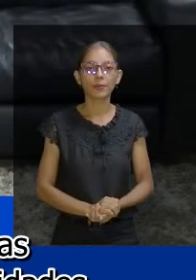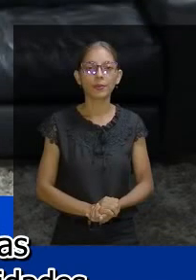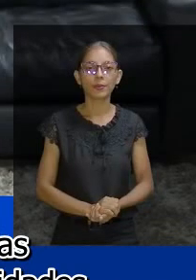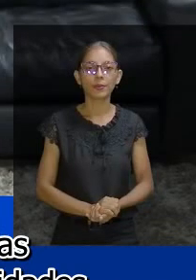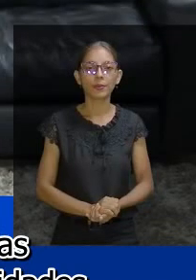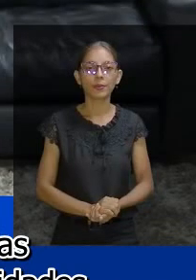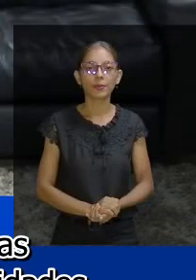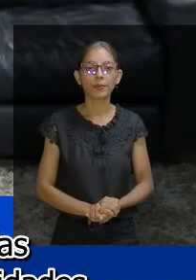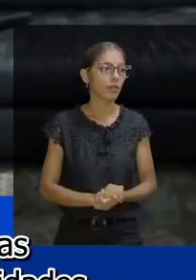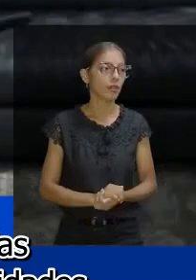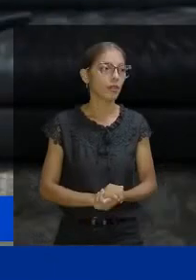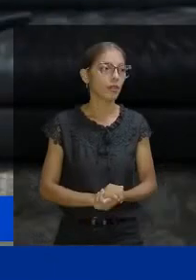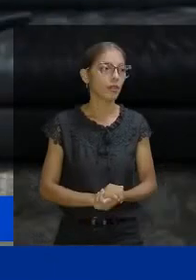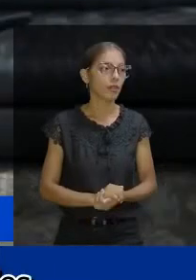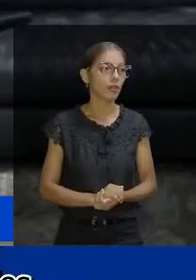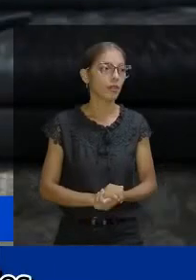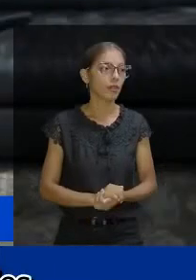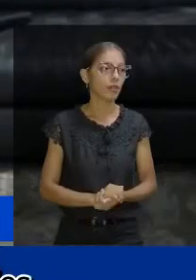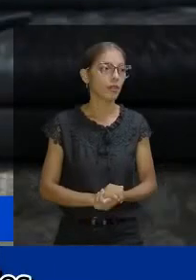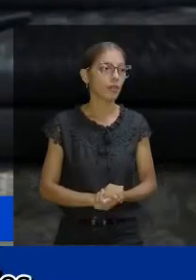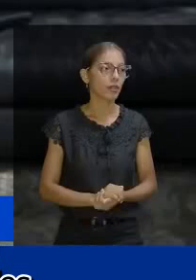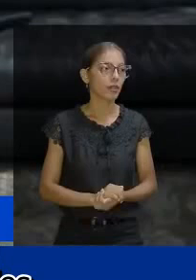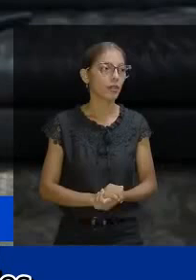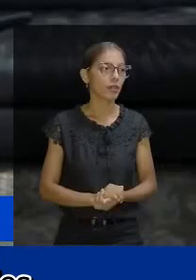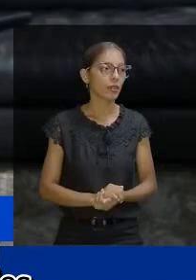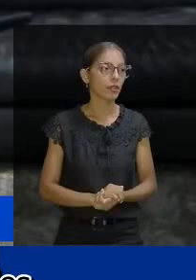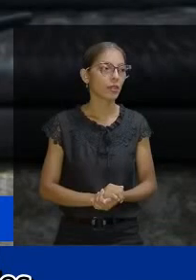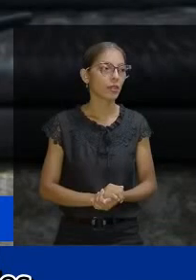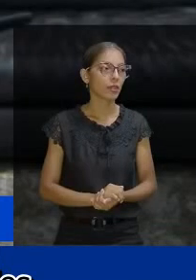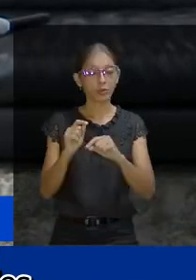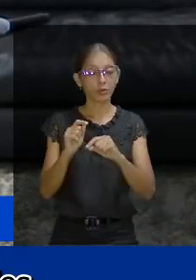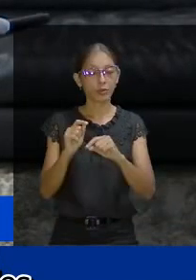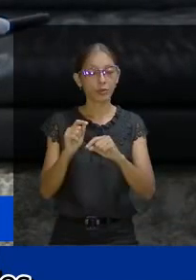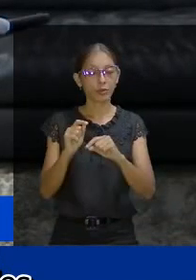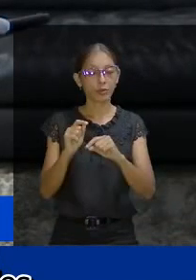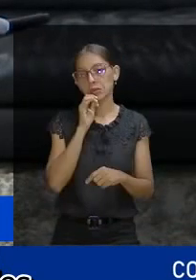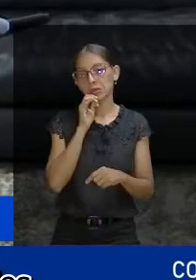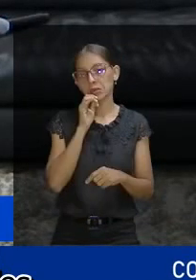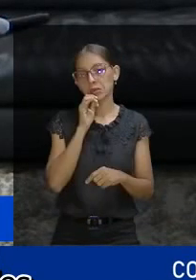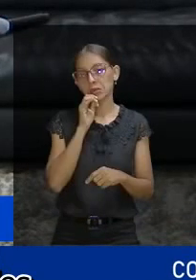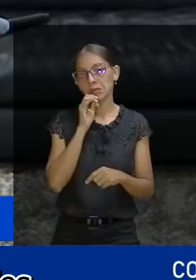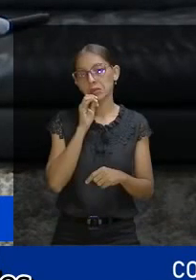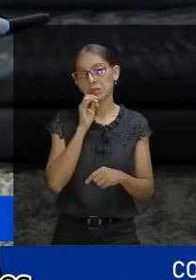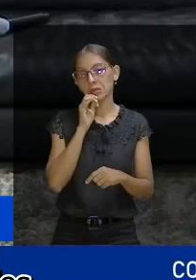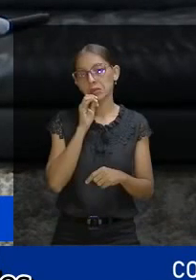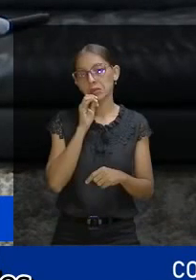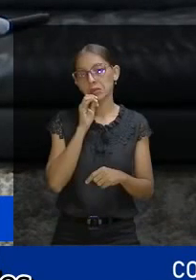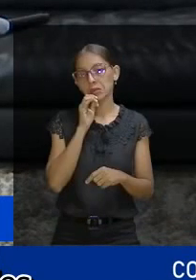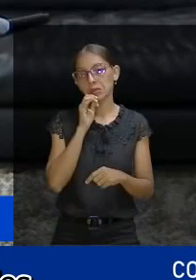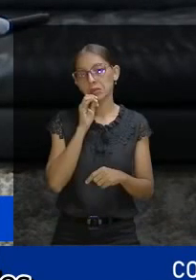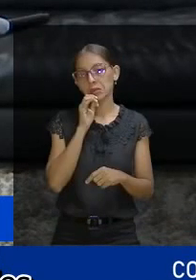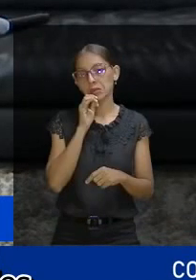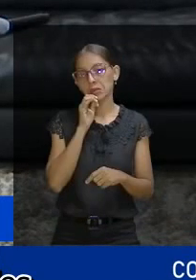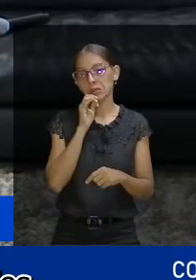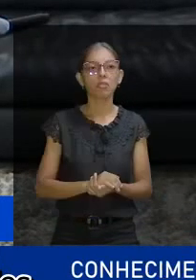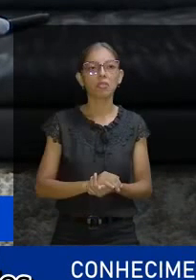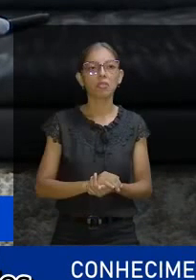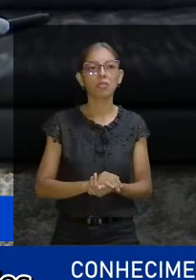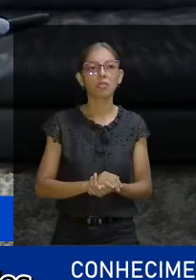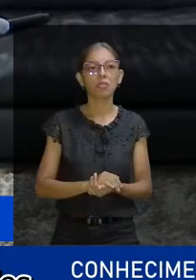de diversas universidades. Por exemplo, se você for ingressar numa graduação, fazer uma